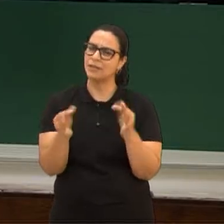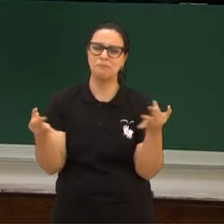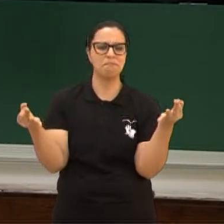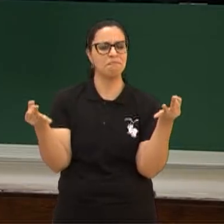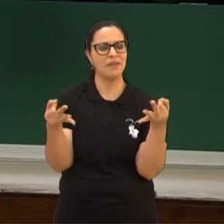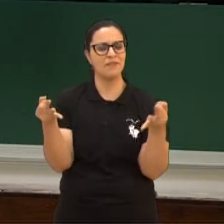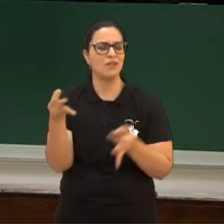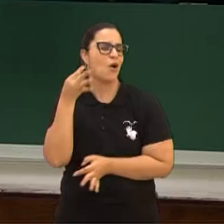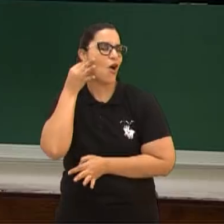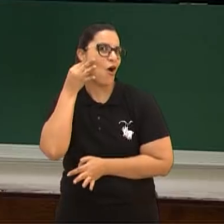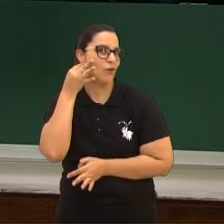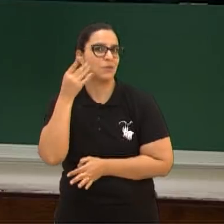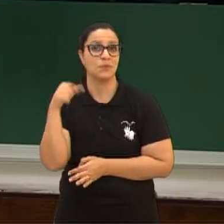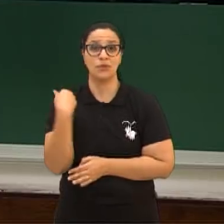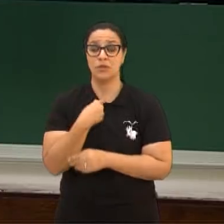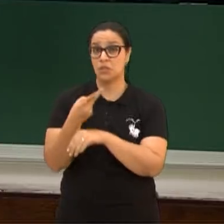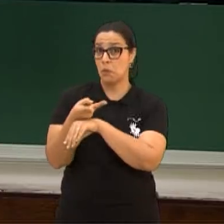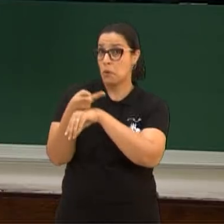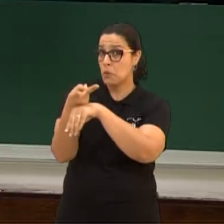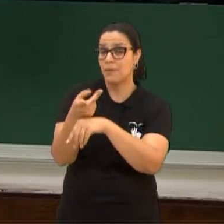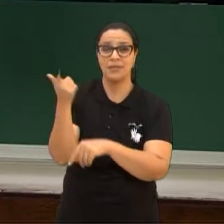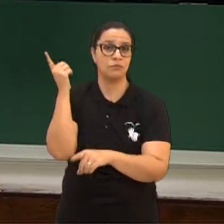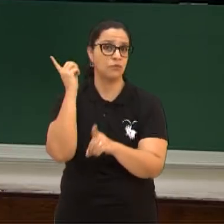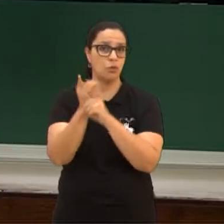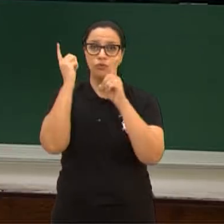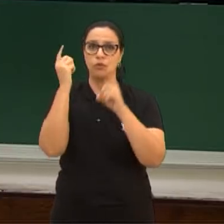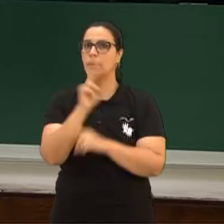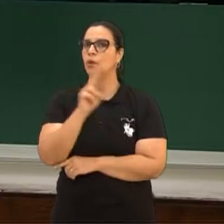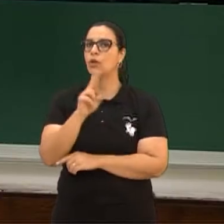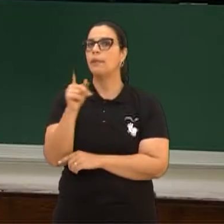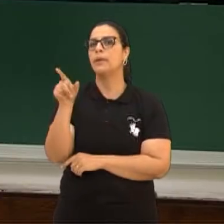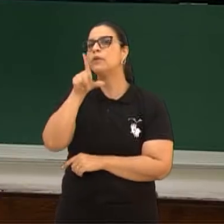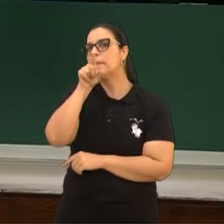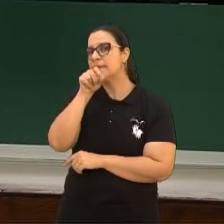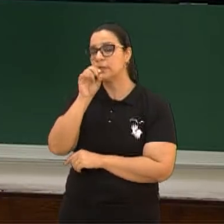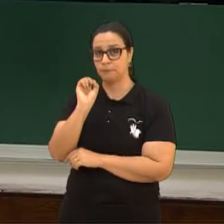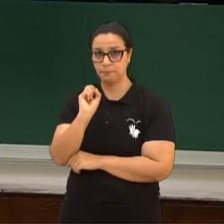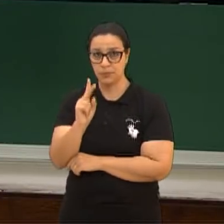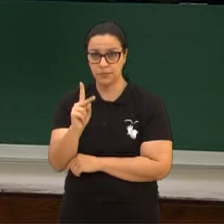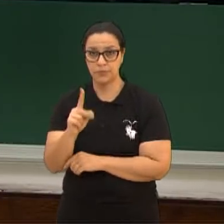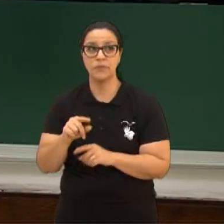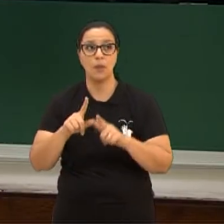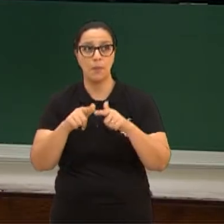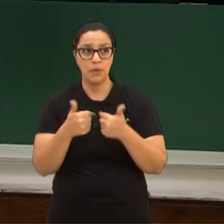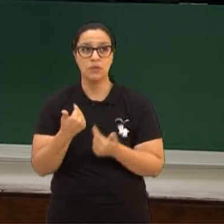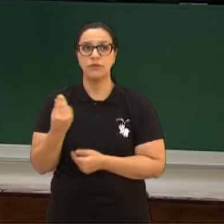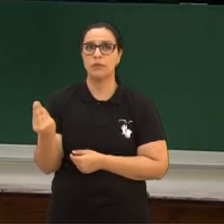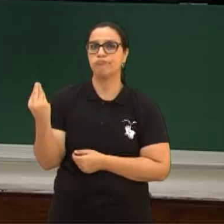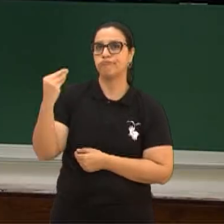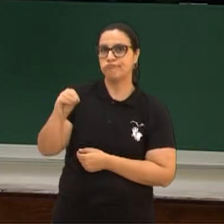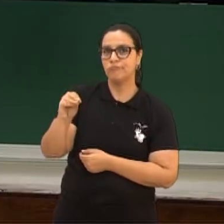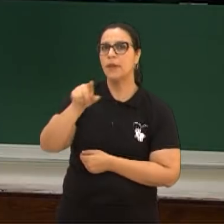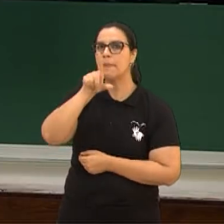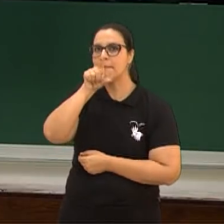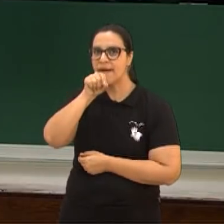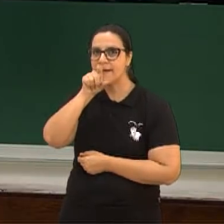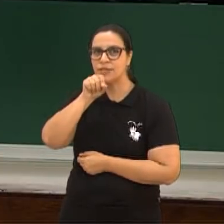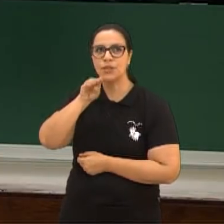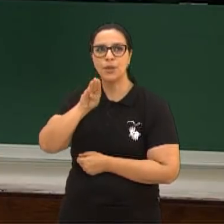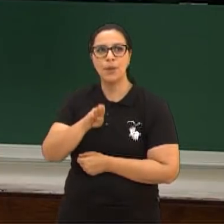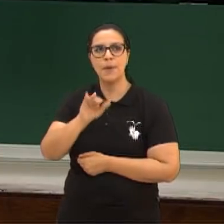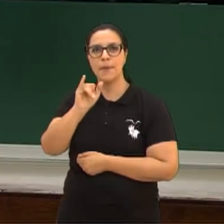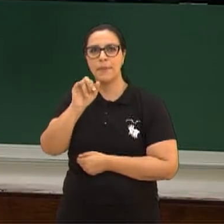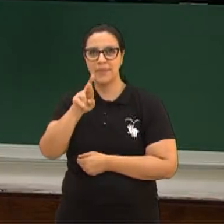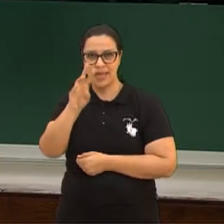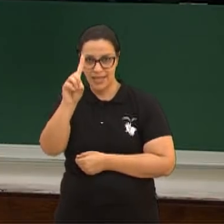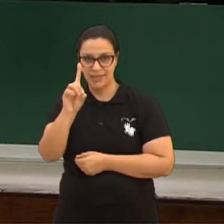ótimo. A teacher buscou informações e não conseguiu descobrir o nomezinho dele, ok? Então, por isso eu deixei o Bird, ou o